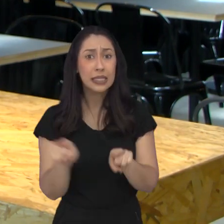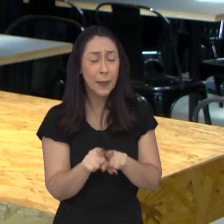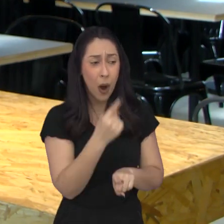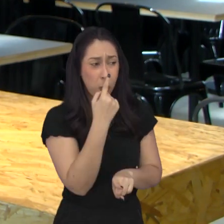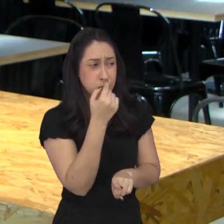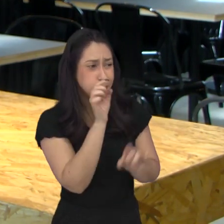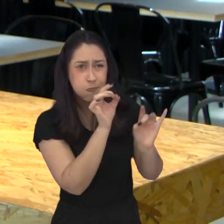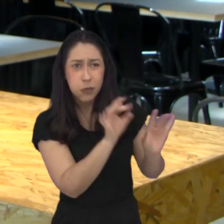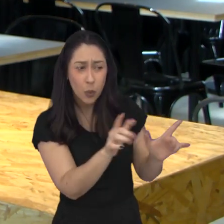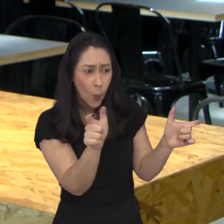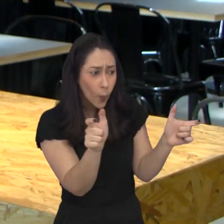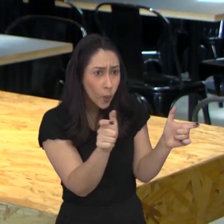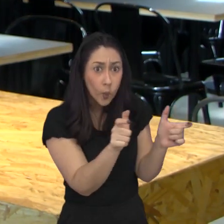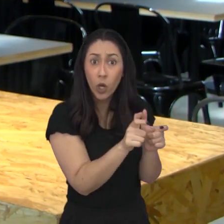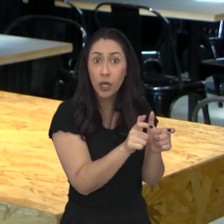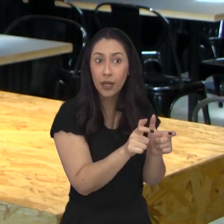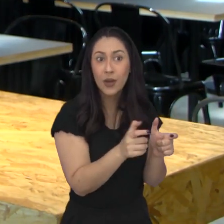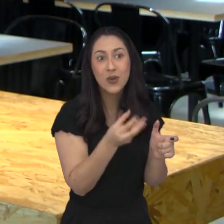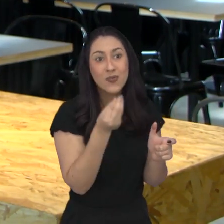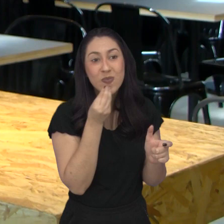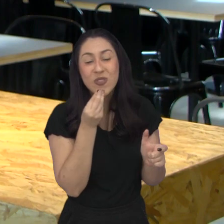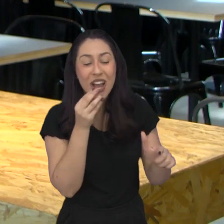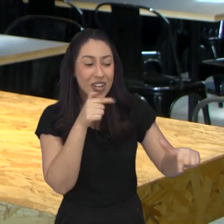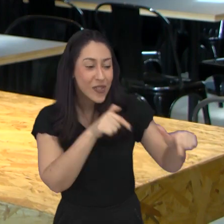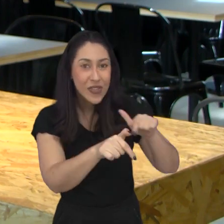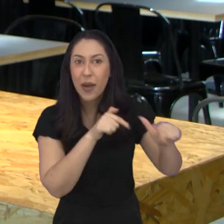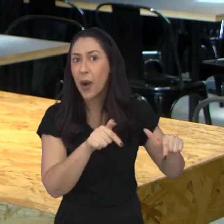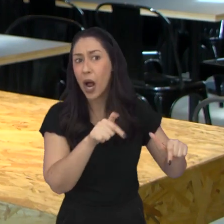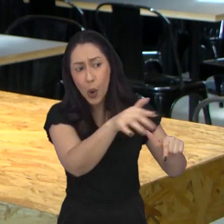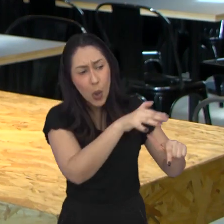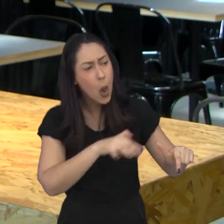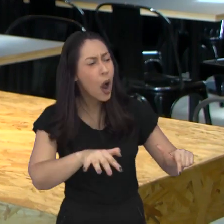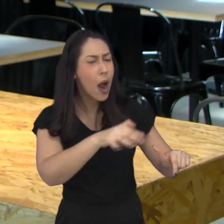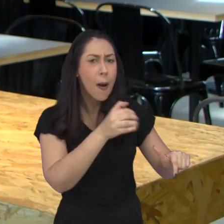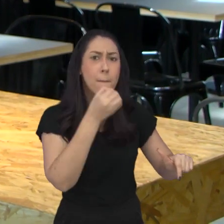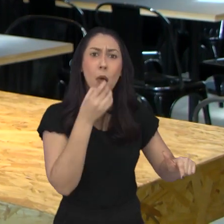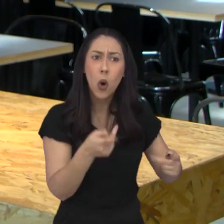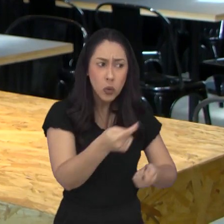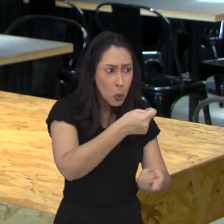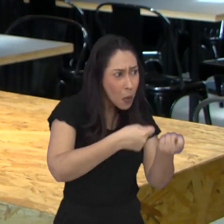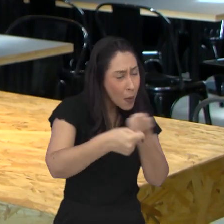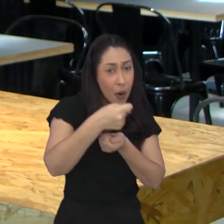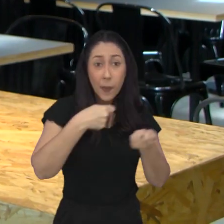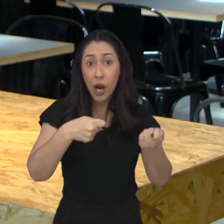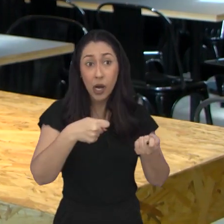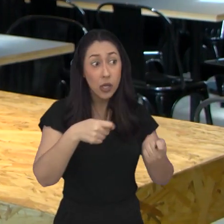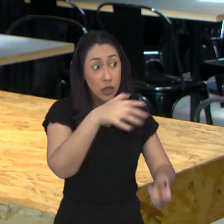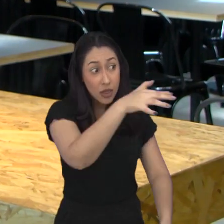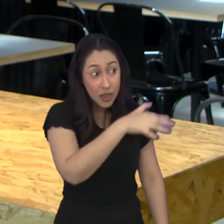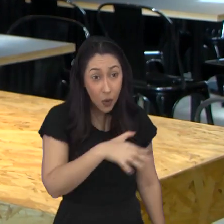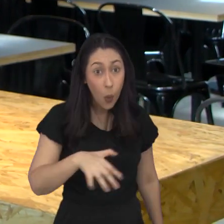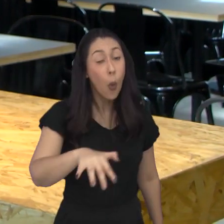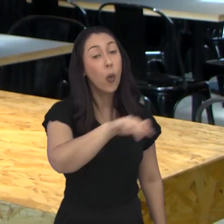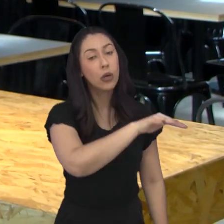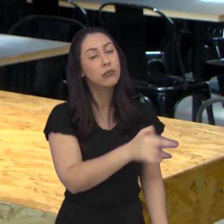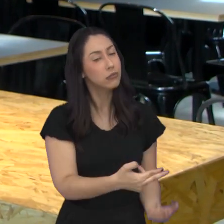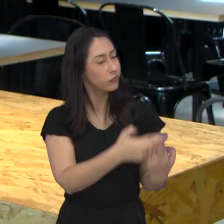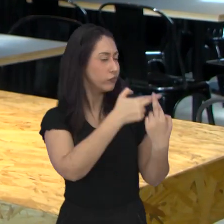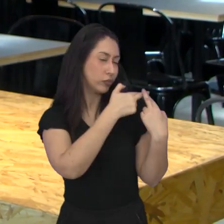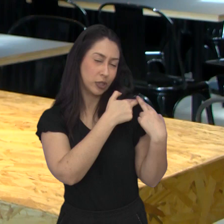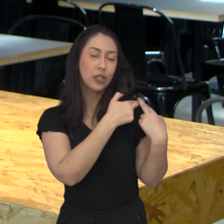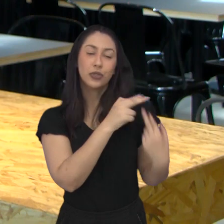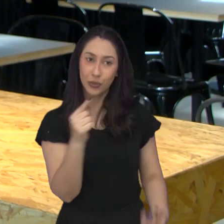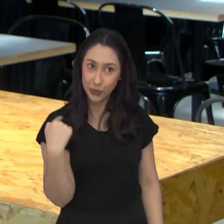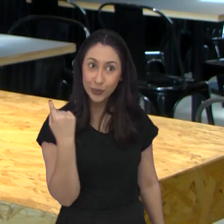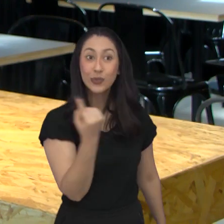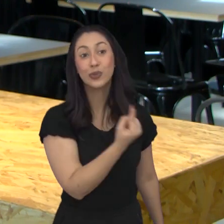gerar oportunidades de emprego, em ambientes bons para as pessoas, movimentar o comércio. Então, acho que tudo isso é, de certa forma, a